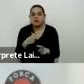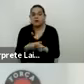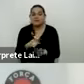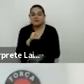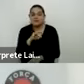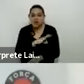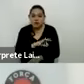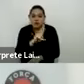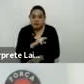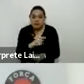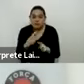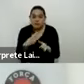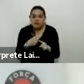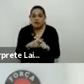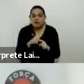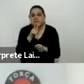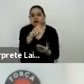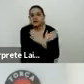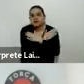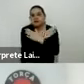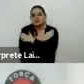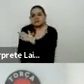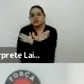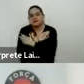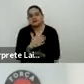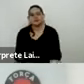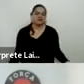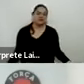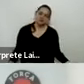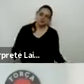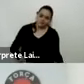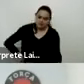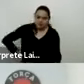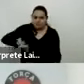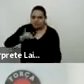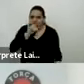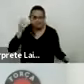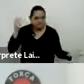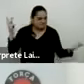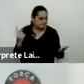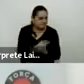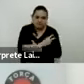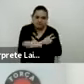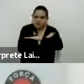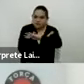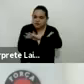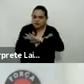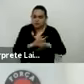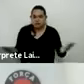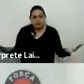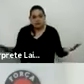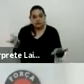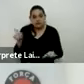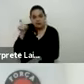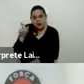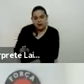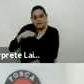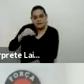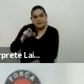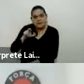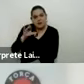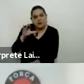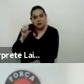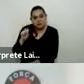em massa. Que absurdo! O Marcos vai fazer uma análise também sobre essa declaração